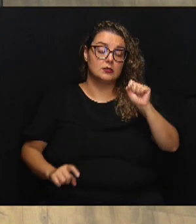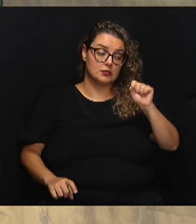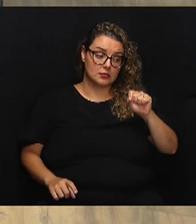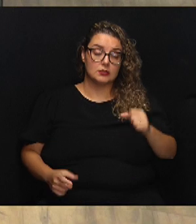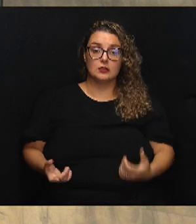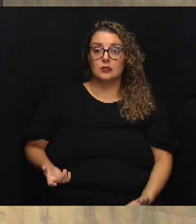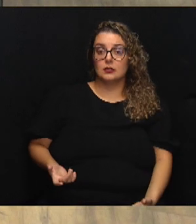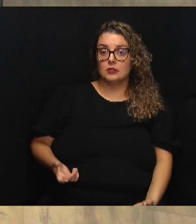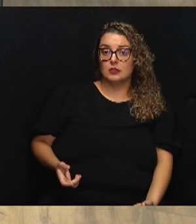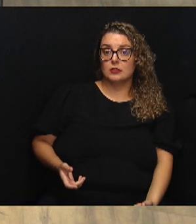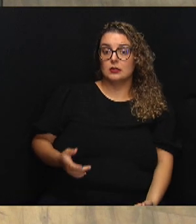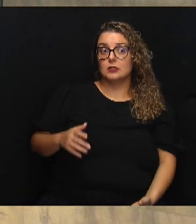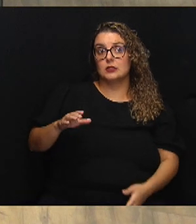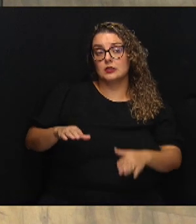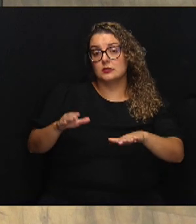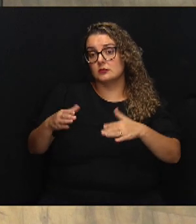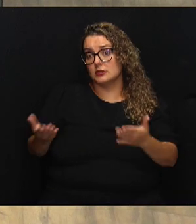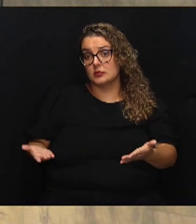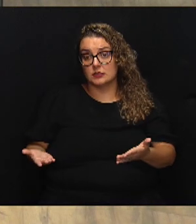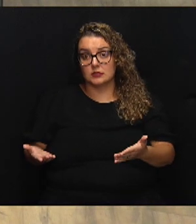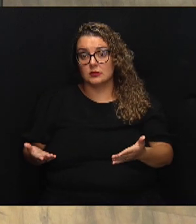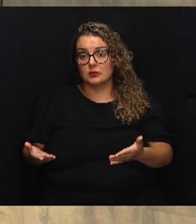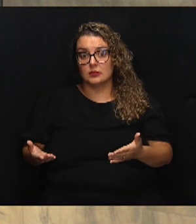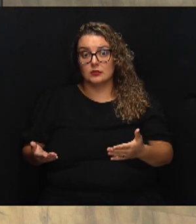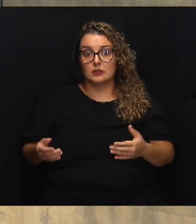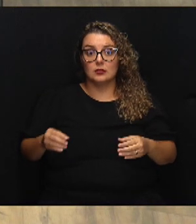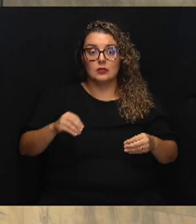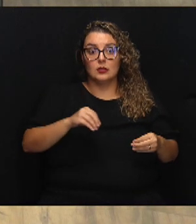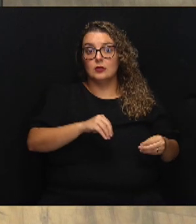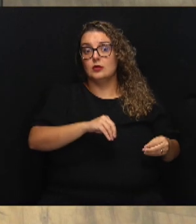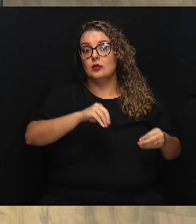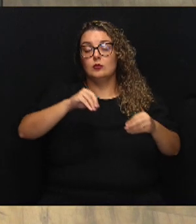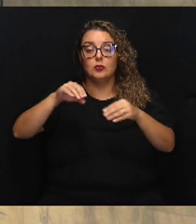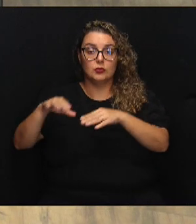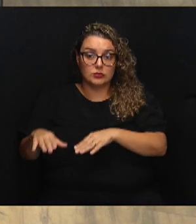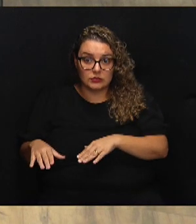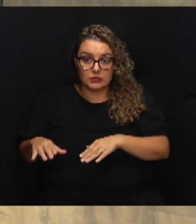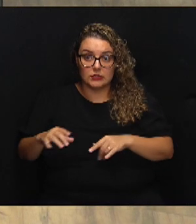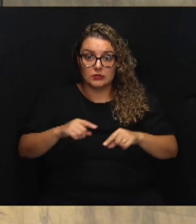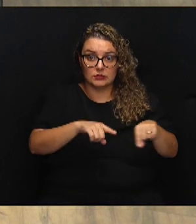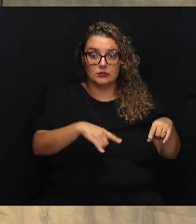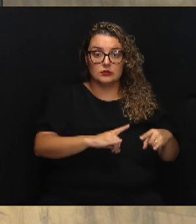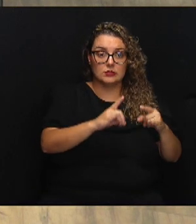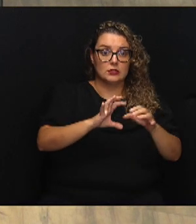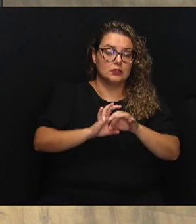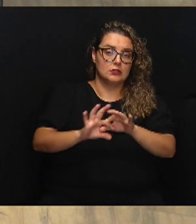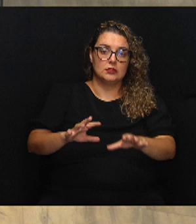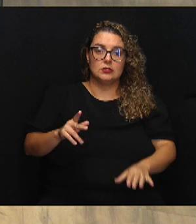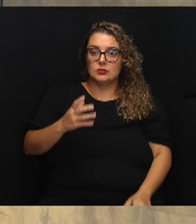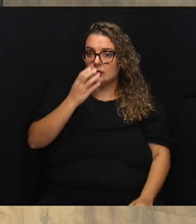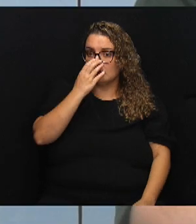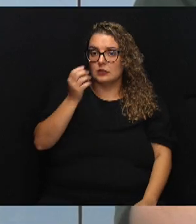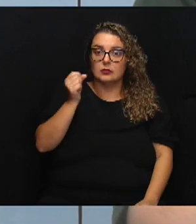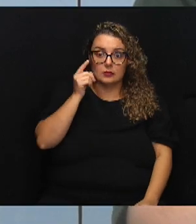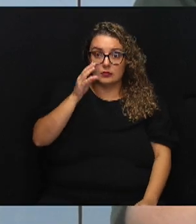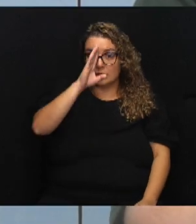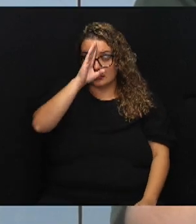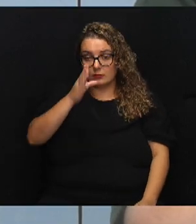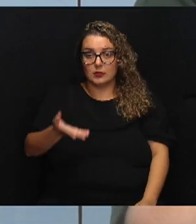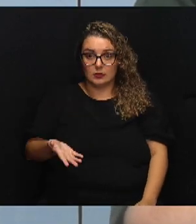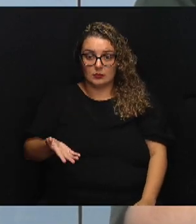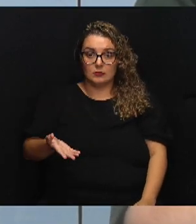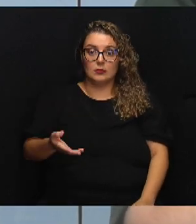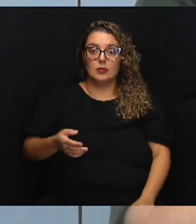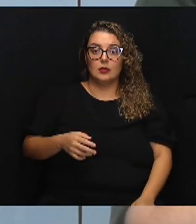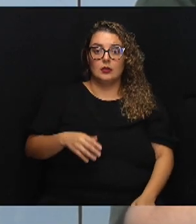acabam mudando e deixando o seu pet para trás. E principalmente gato, né? Que o gato ele acaba indo passear e